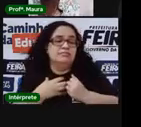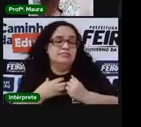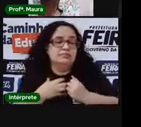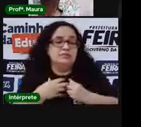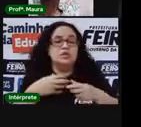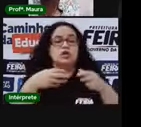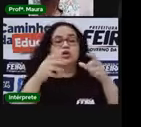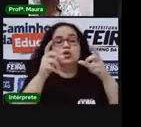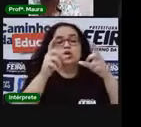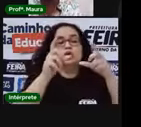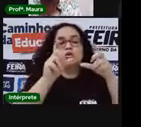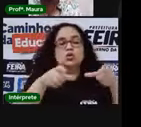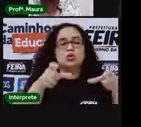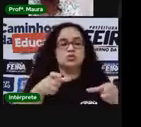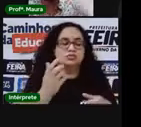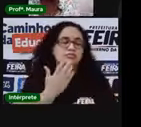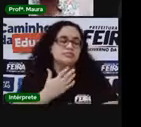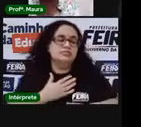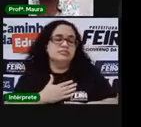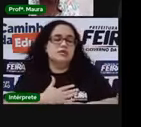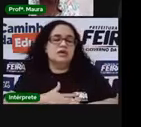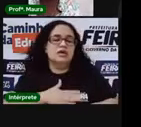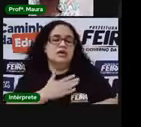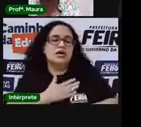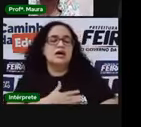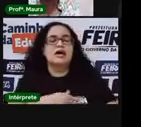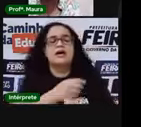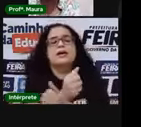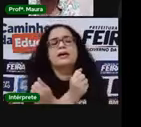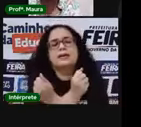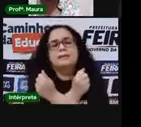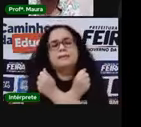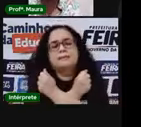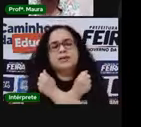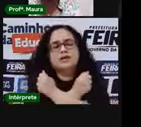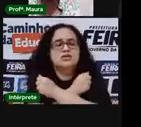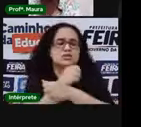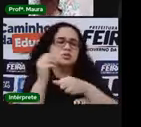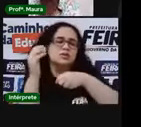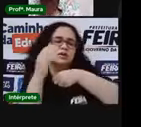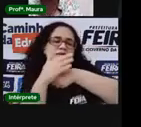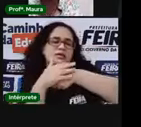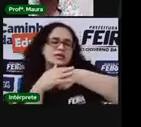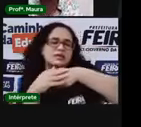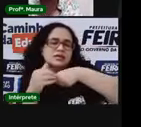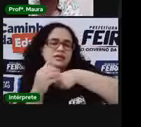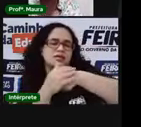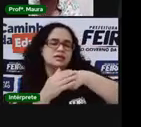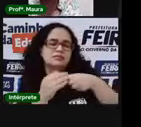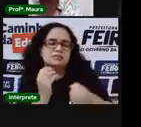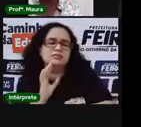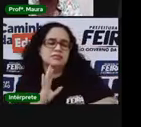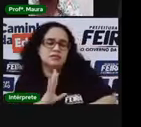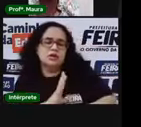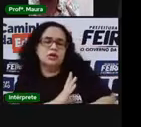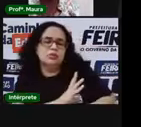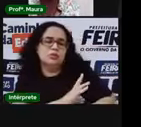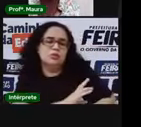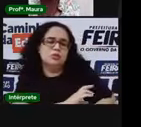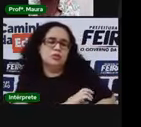de conforto. Abraço é conforto. Abraço também é amor. Abraço